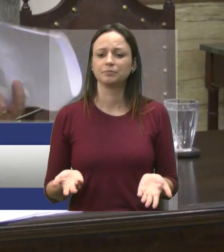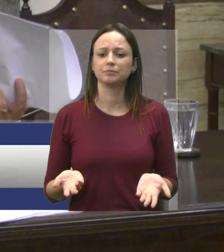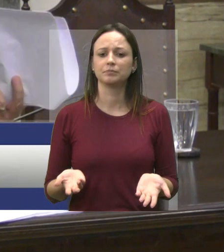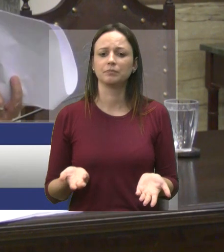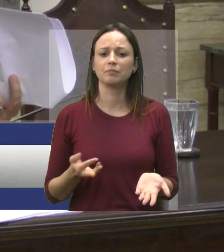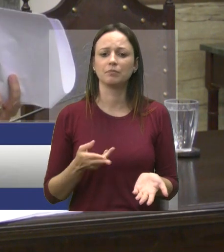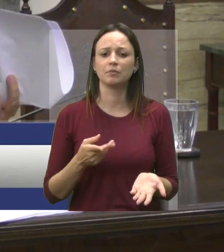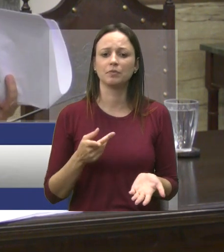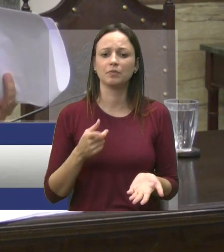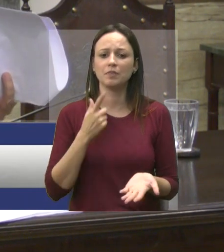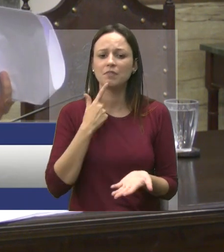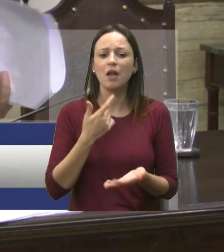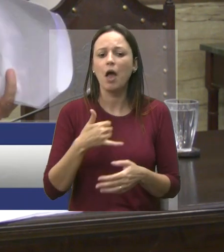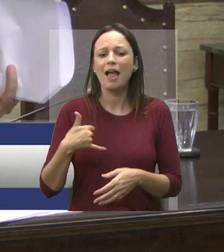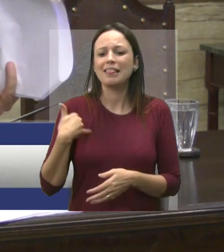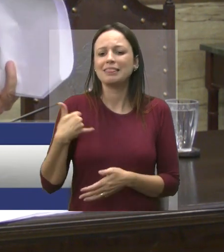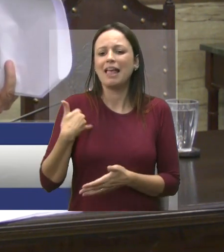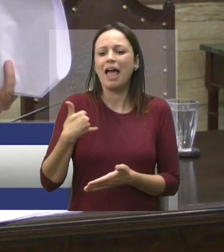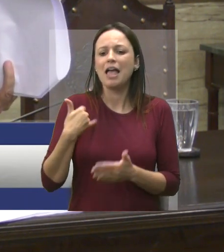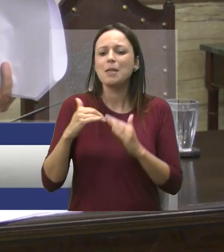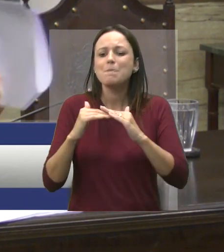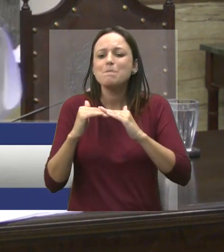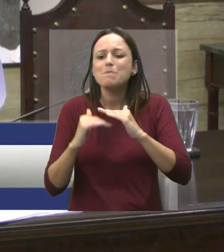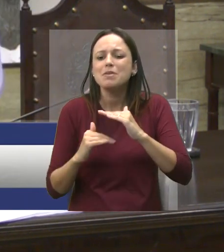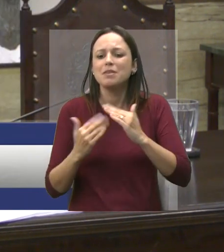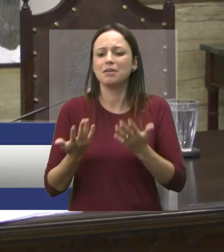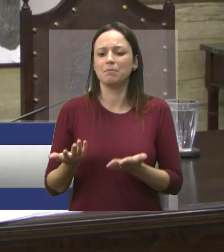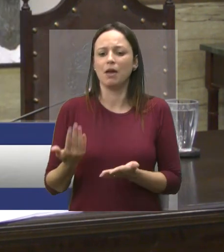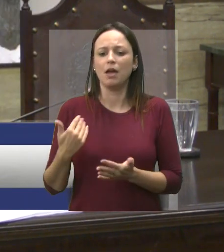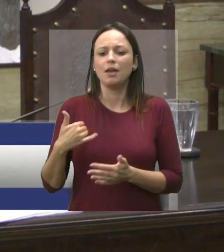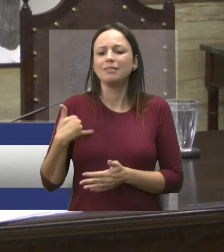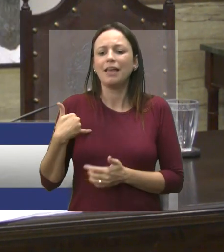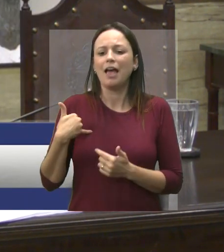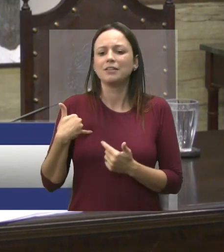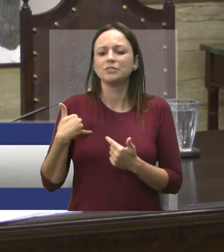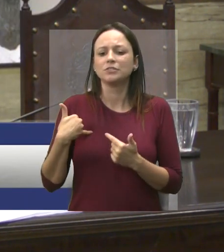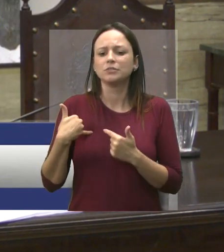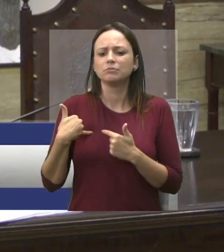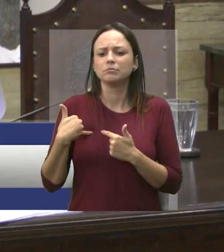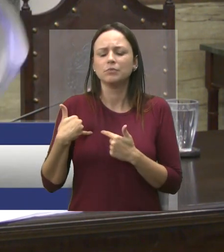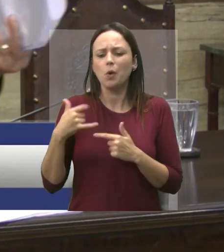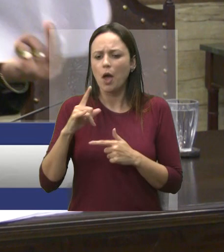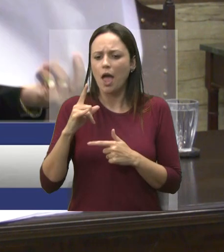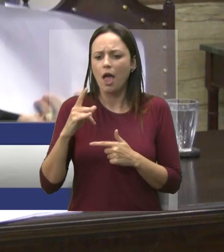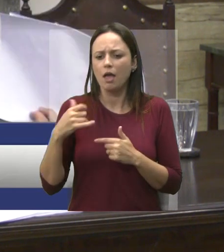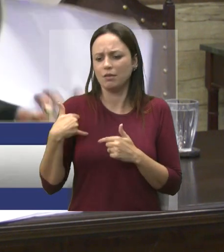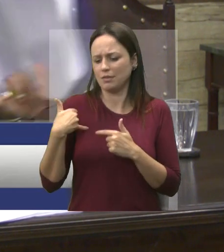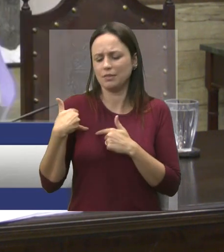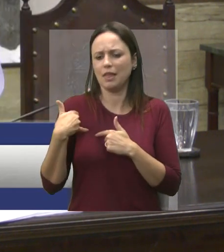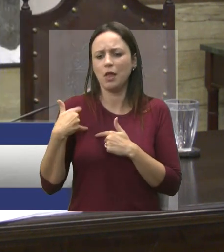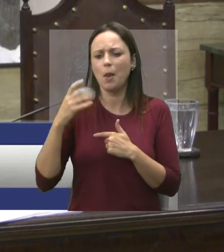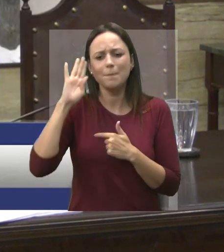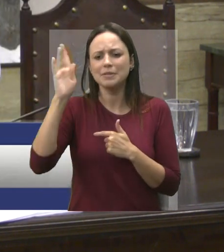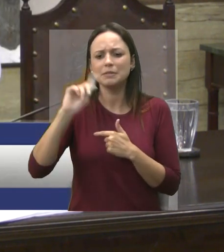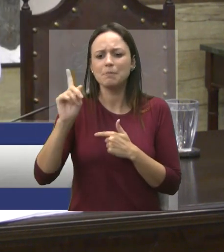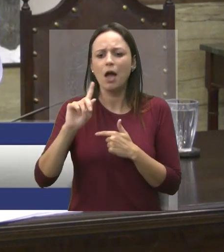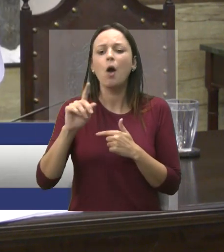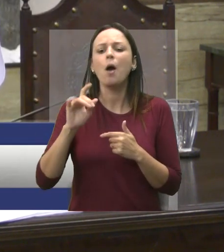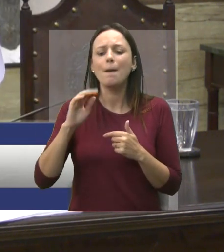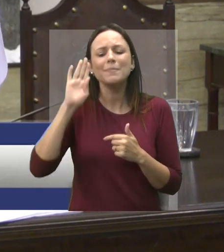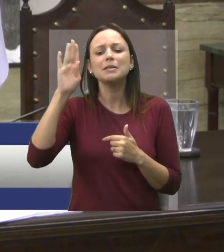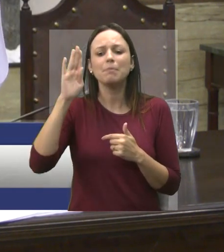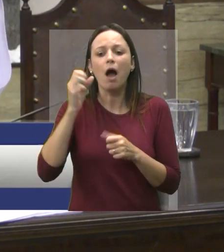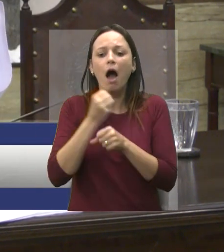a uma idade mínima, que não faz o menor sentido, porque o problema não é a idade, e sim o tempo de exposição ao agente